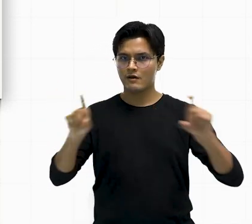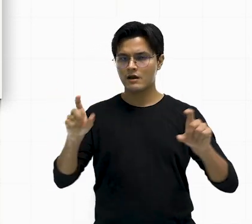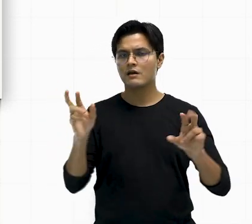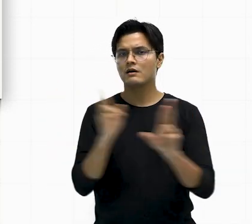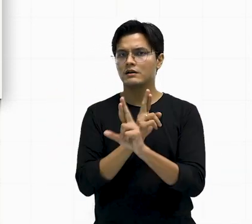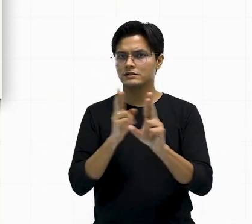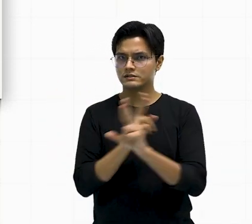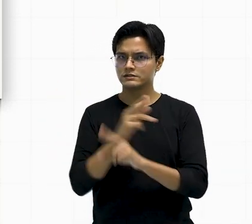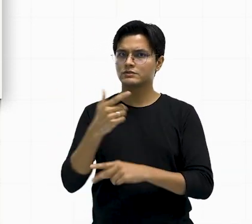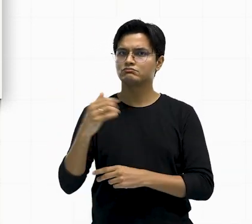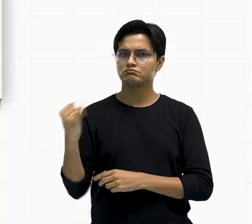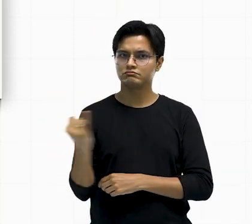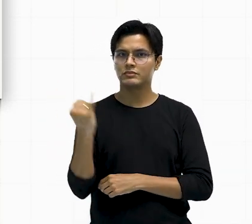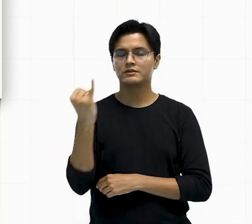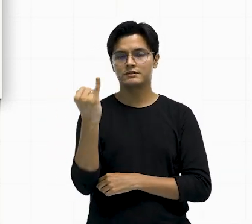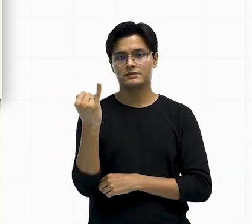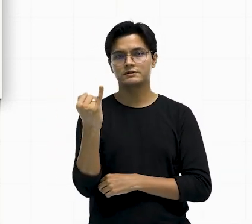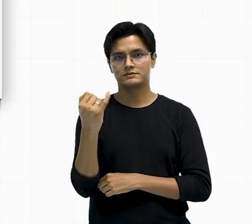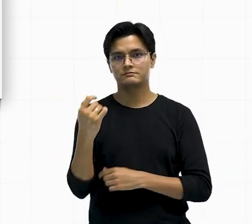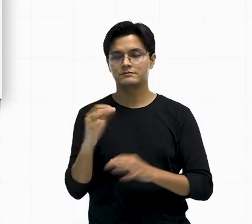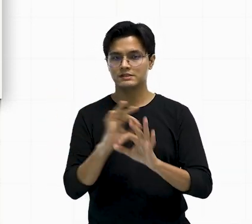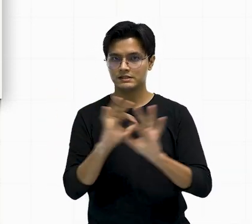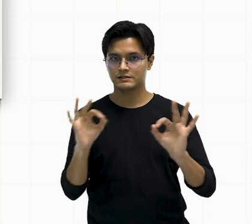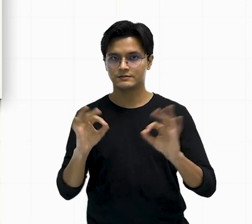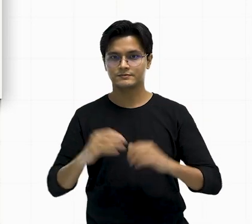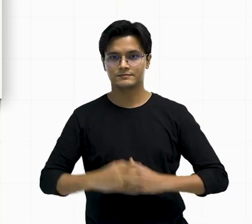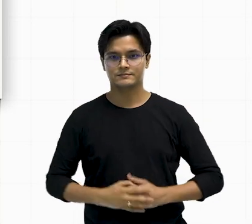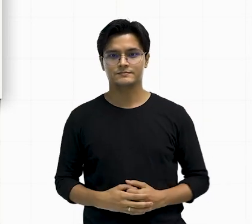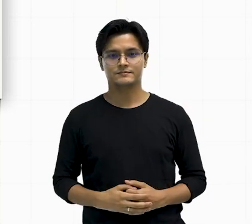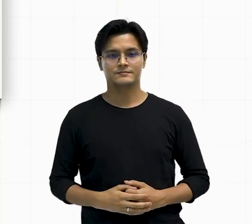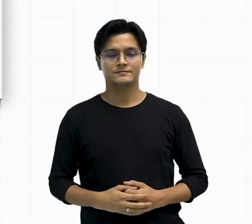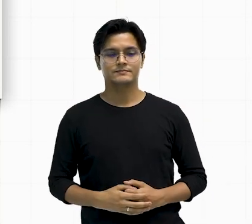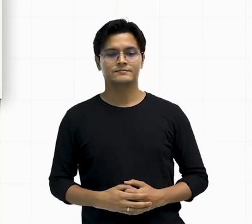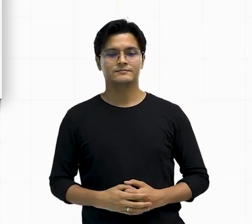métrica muito importante. Perfeito.